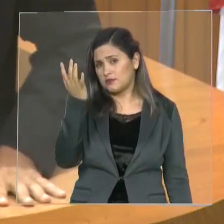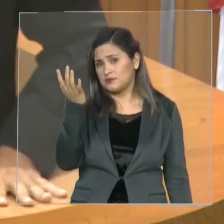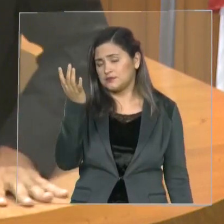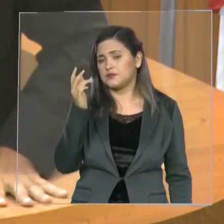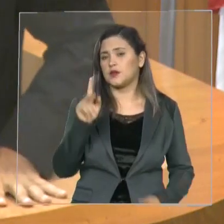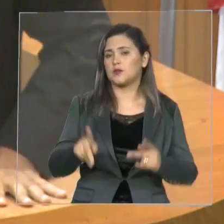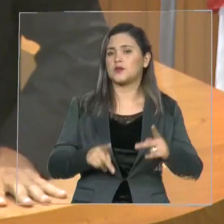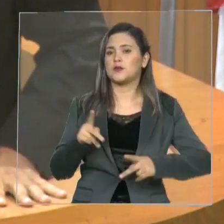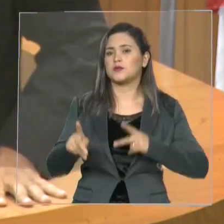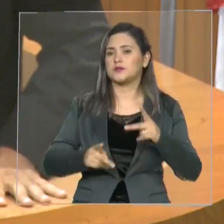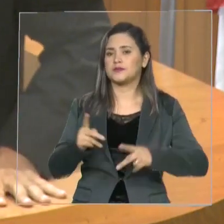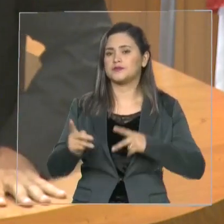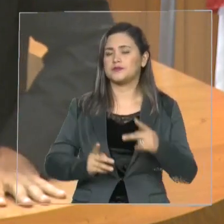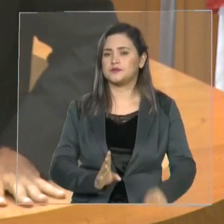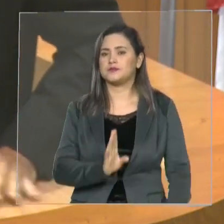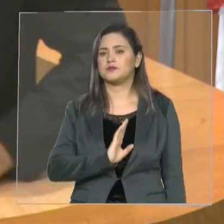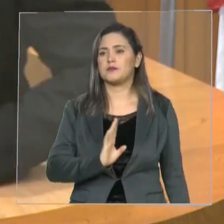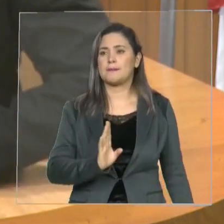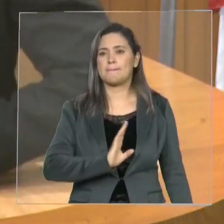de Bacabal,